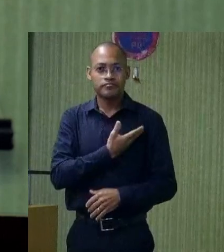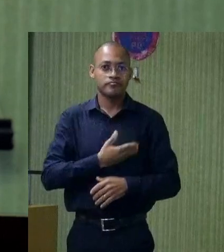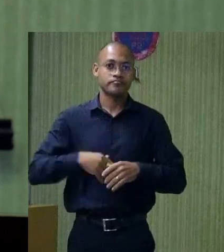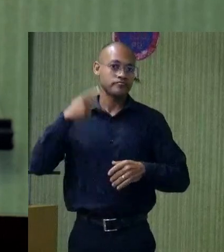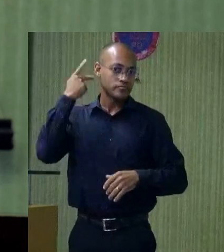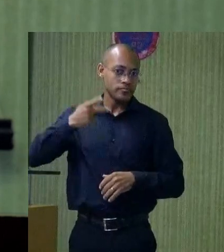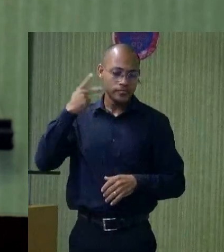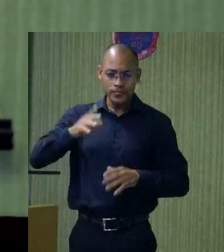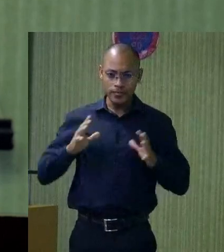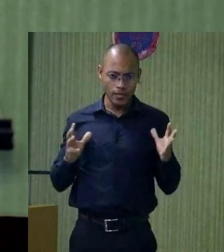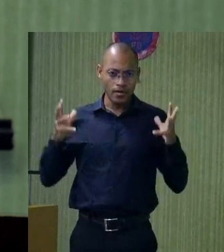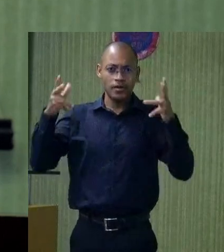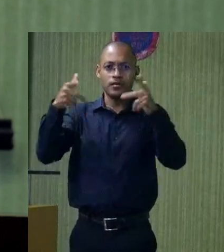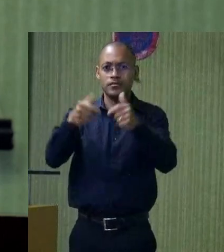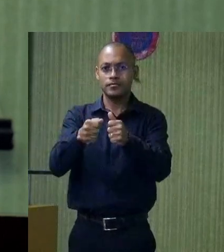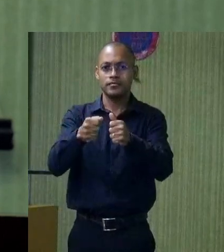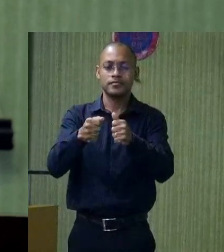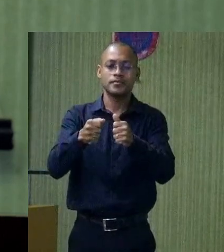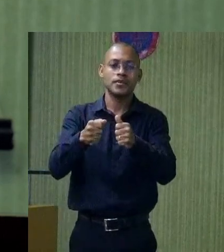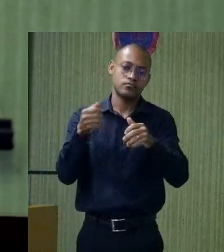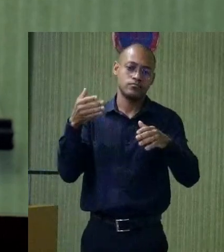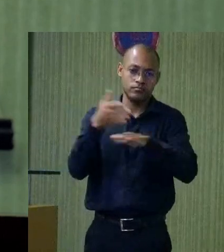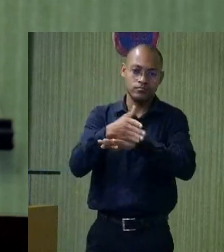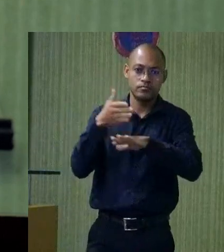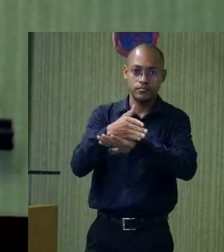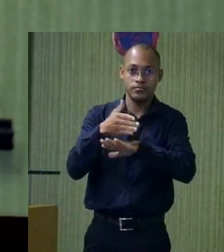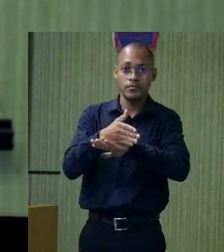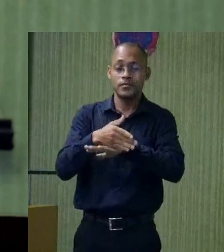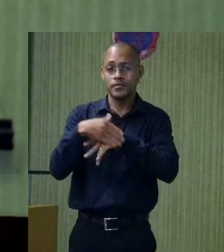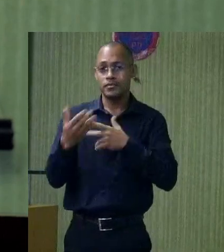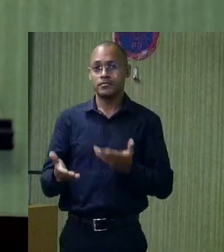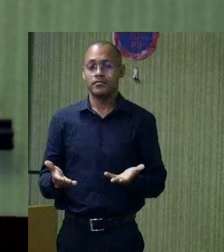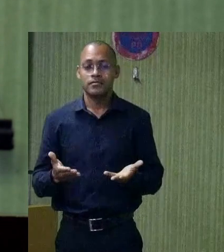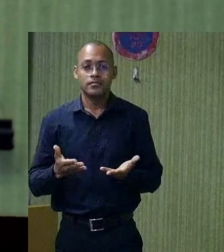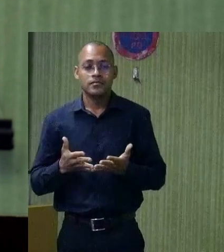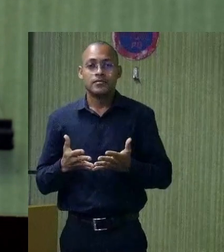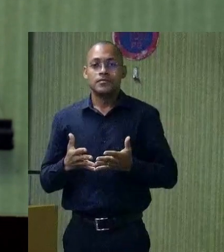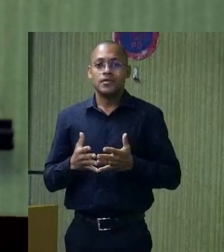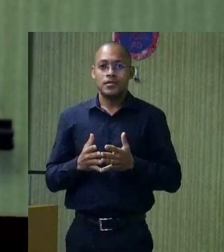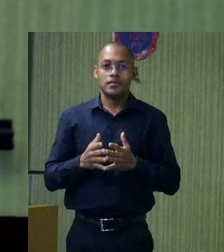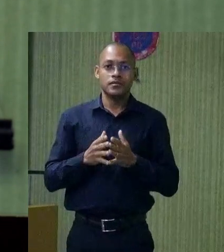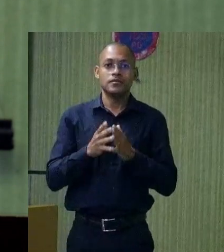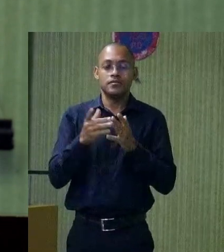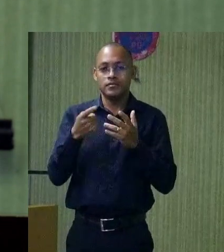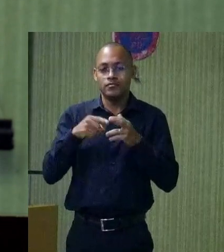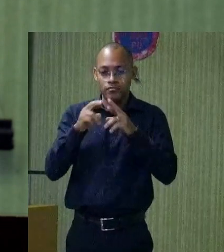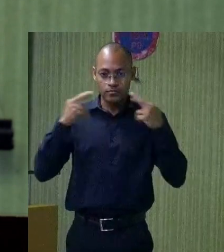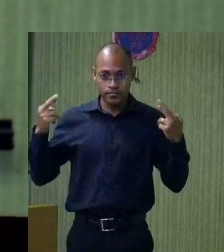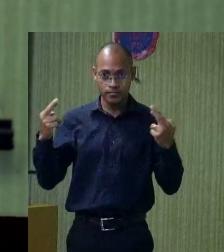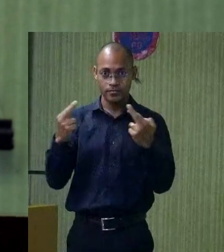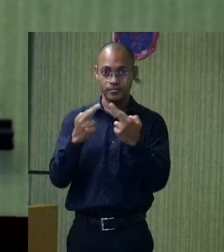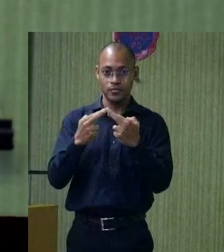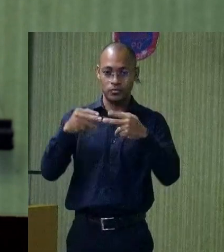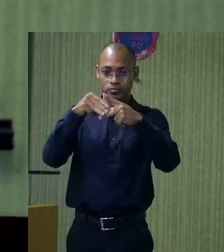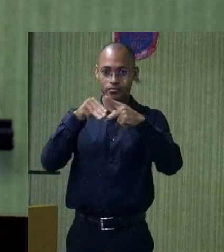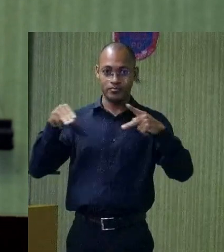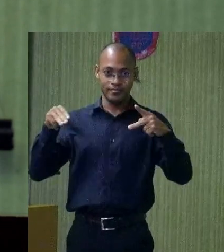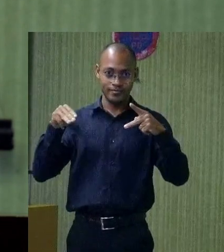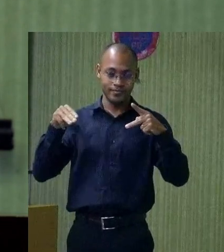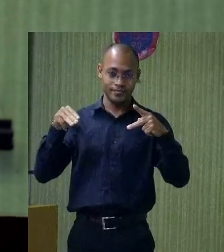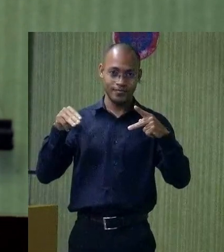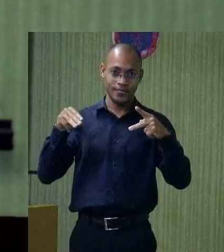enfim todos precisavam estar ali né virou assim um QG digamos assim de do Ministério Público